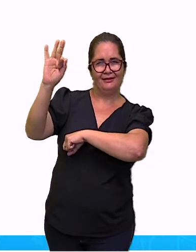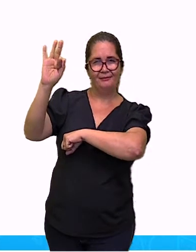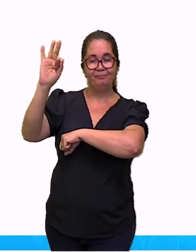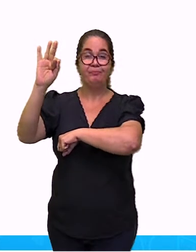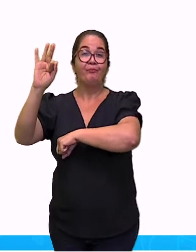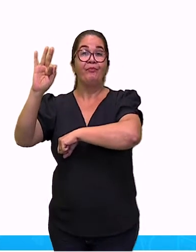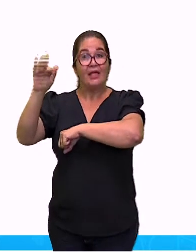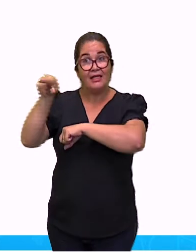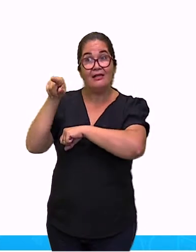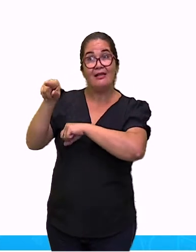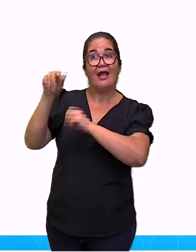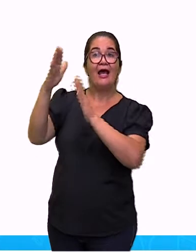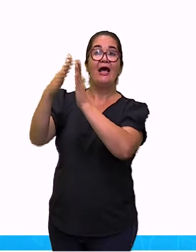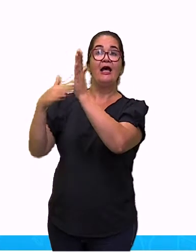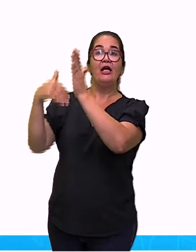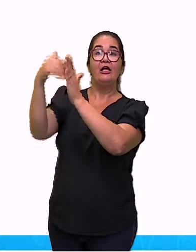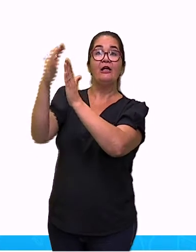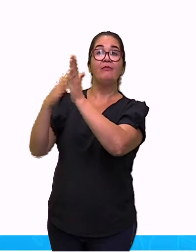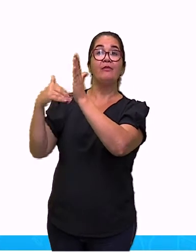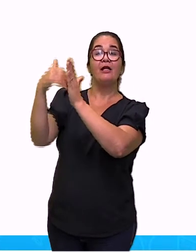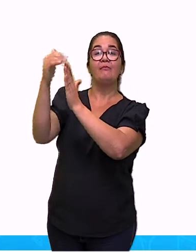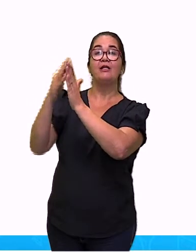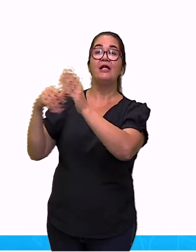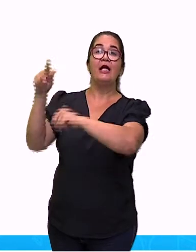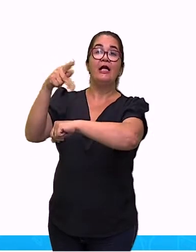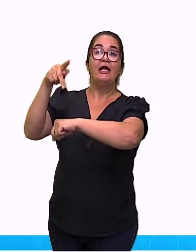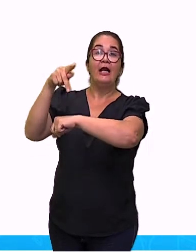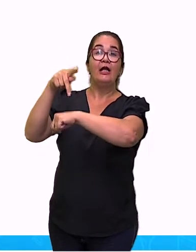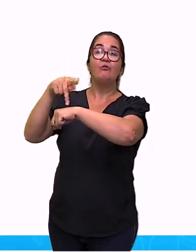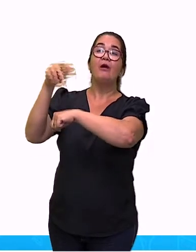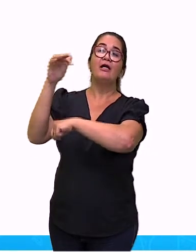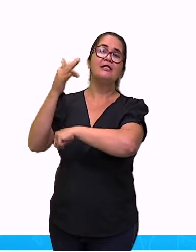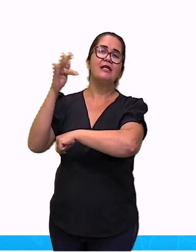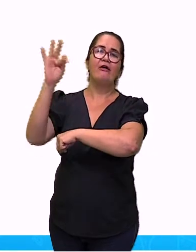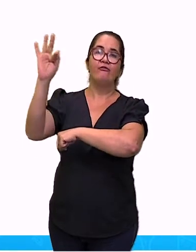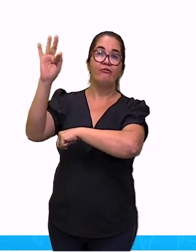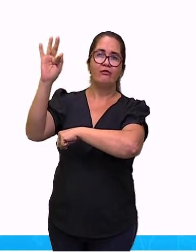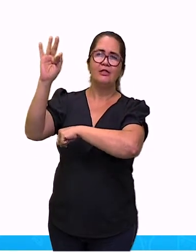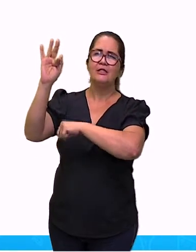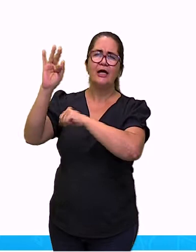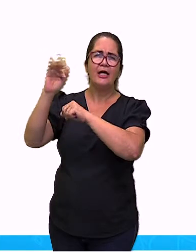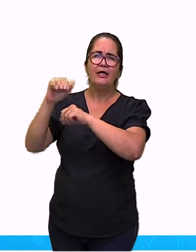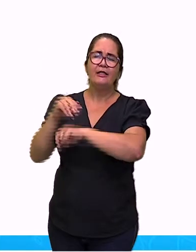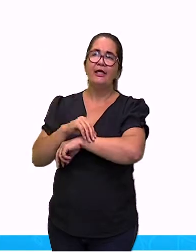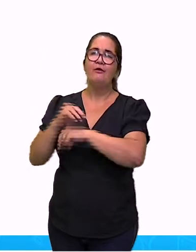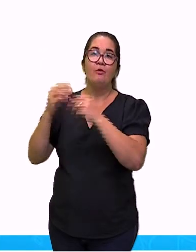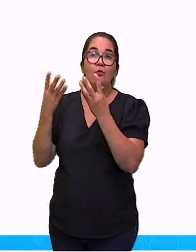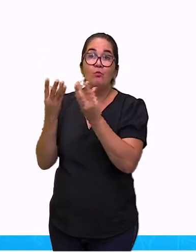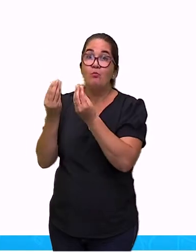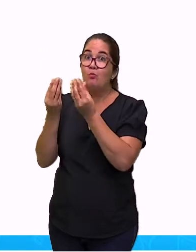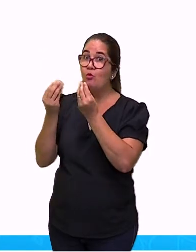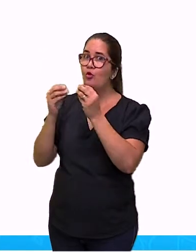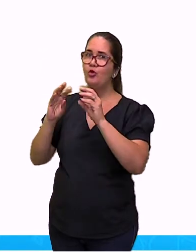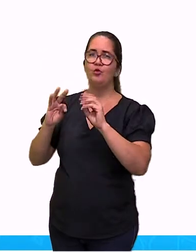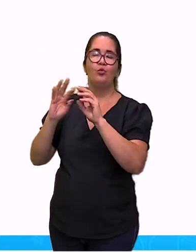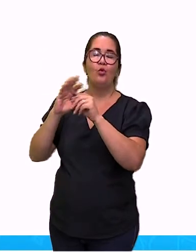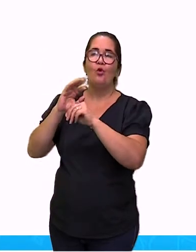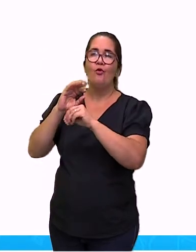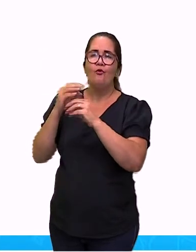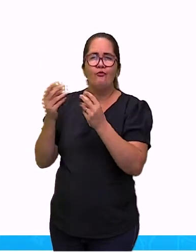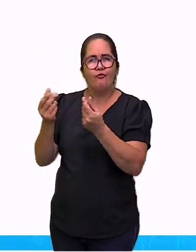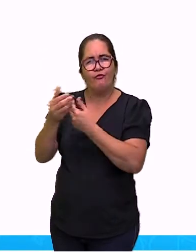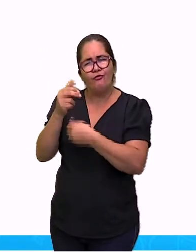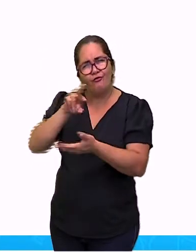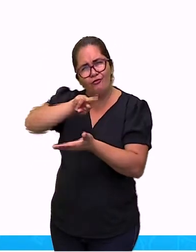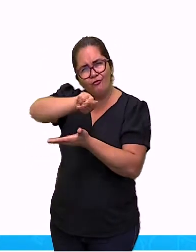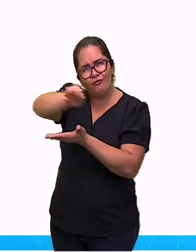França para aprender e aperfeiçoar essas técnicas. Nós vamos ver logo, logo. Um dos maiores representantes do